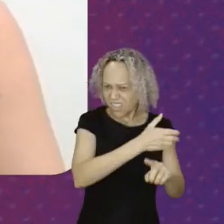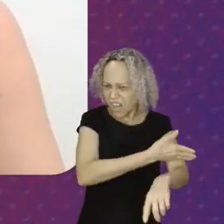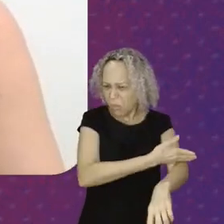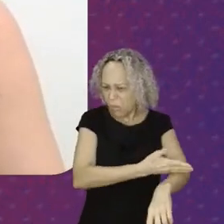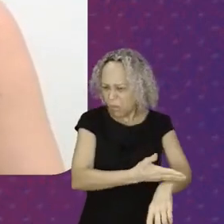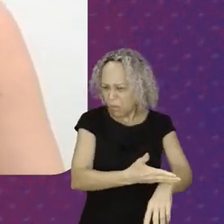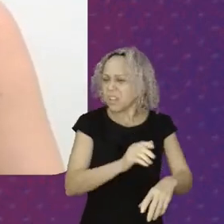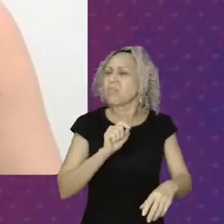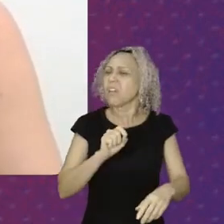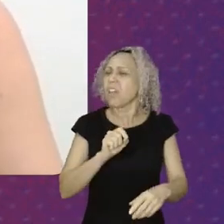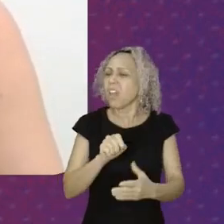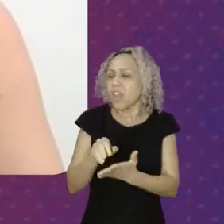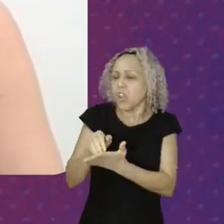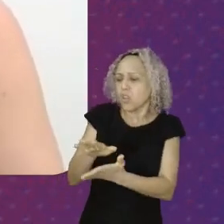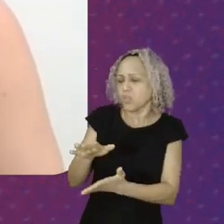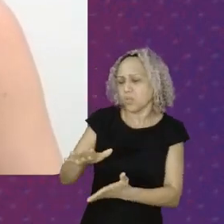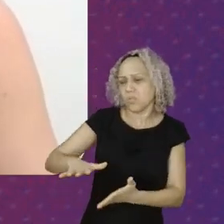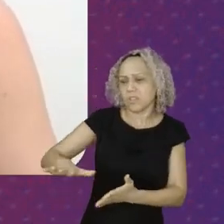situação de apartheid